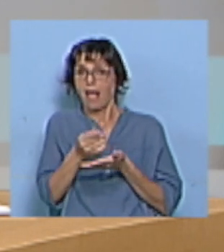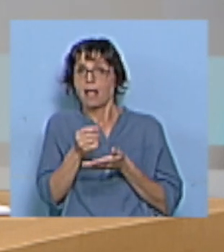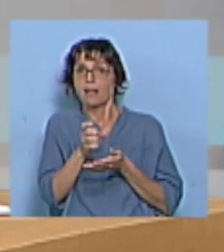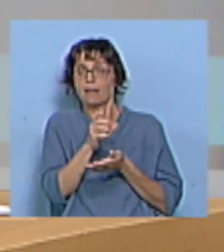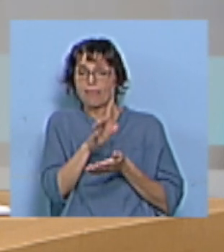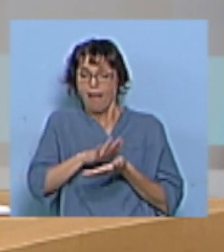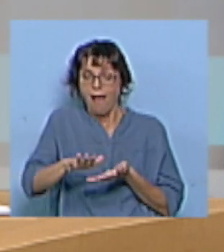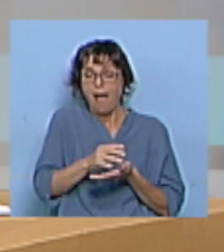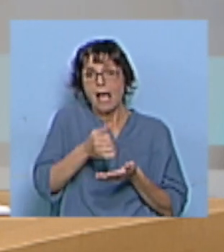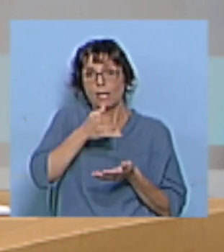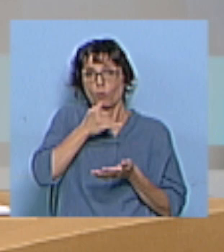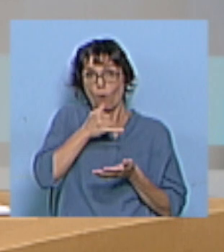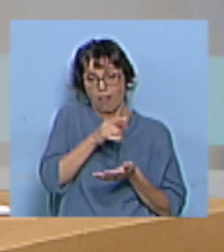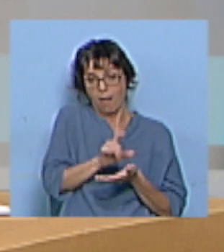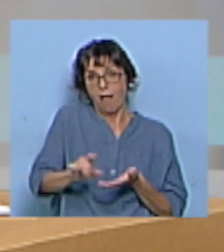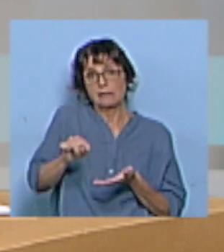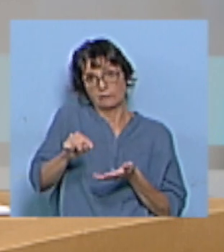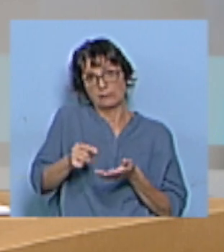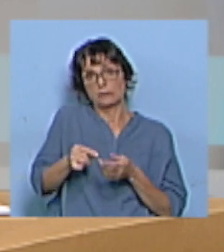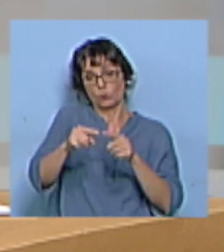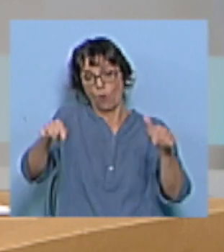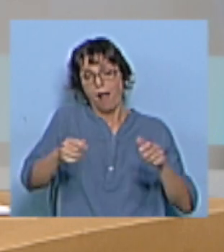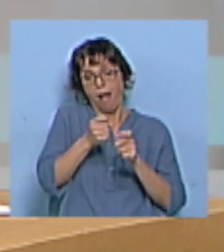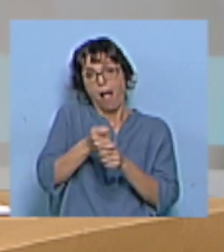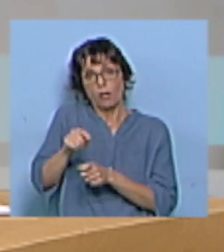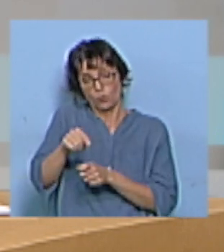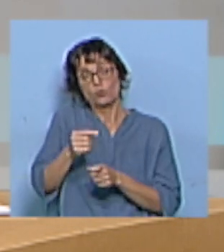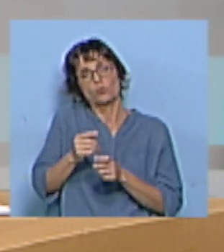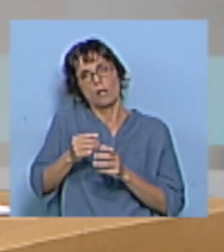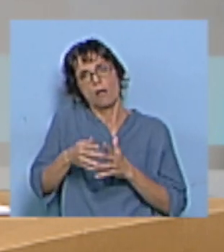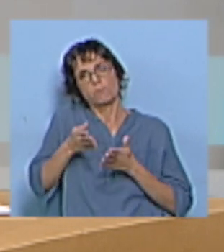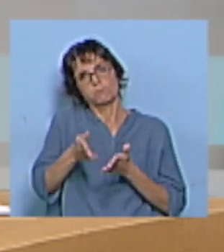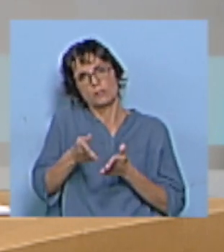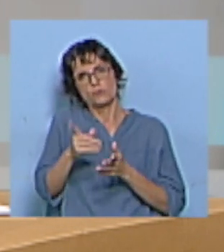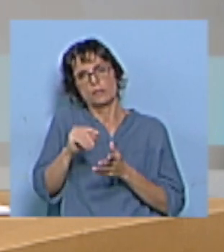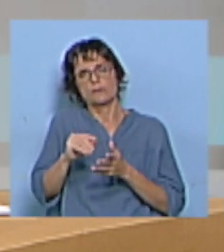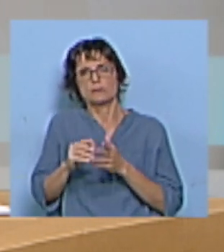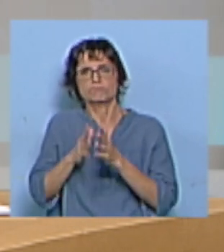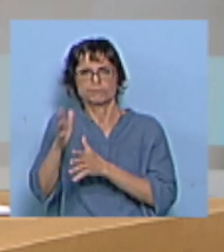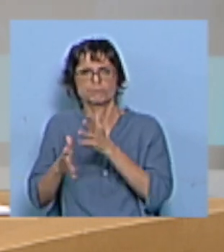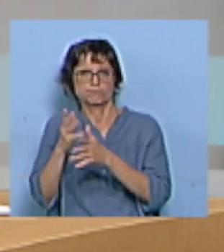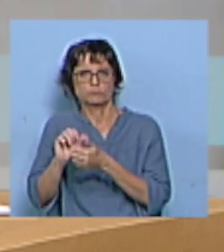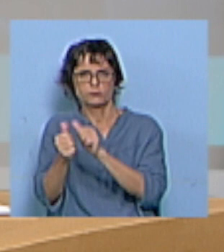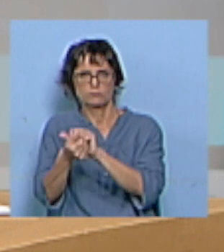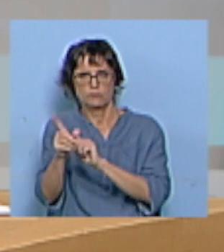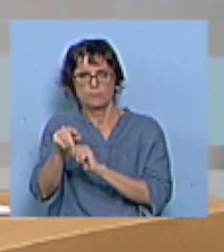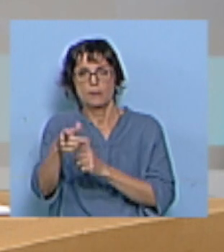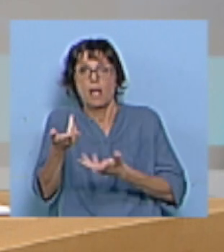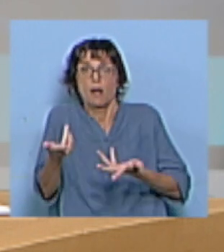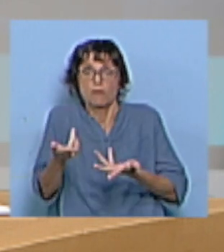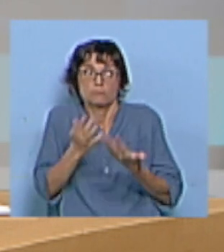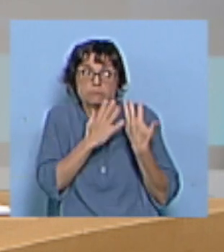algarvia que cobre uma parte da nossa agricultura e indústria transformadora. Portanto, digamos que agora cabe a